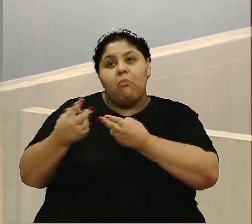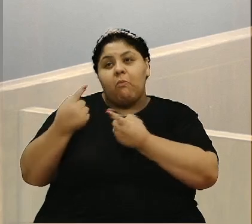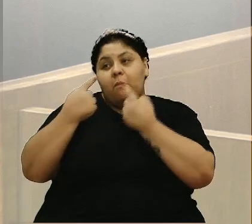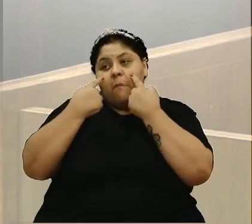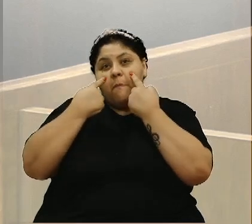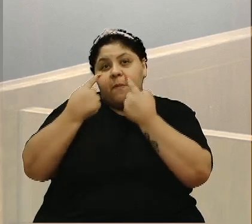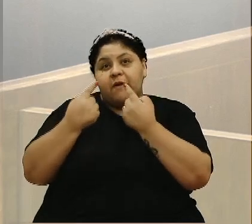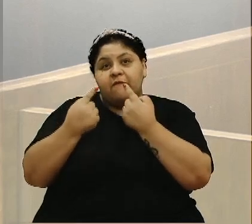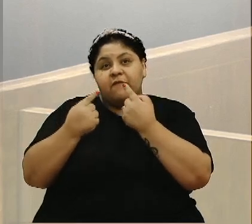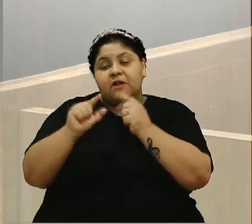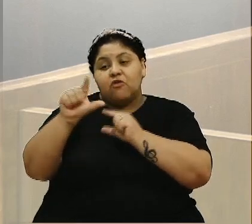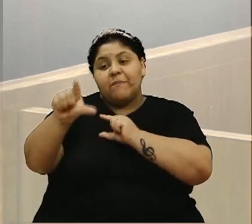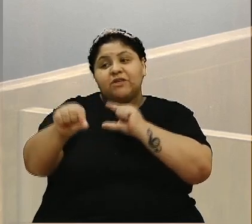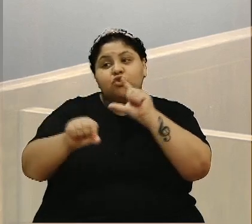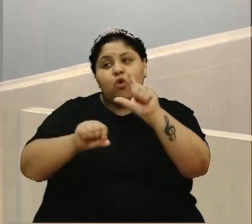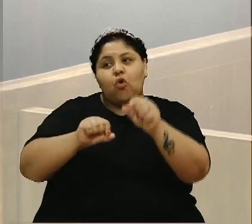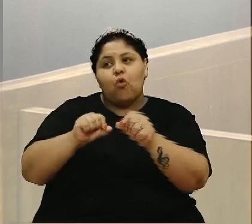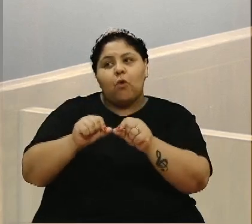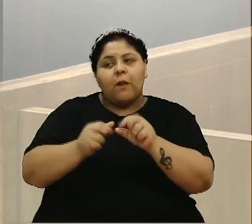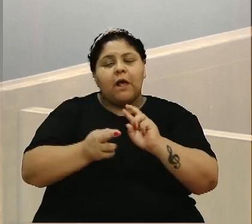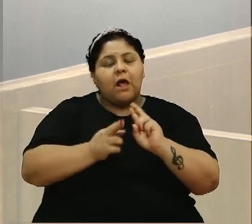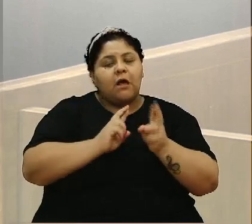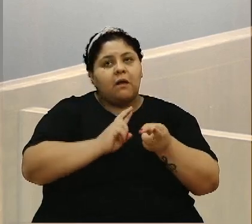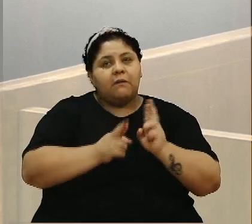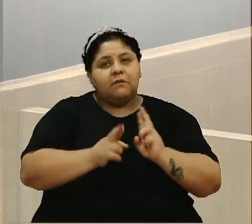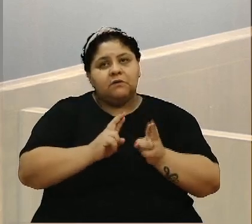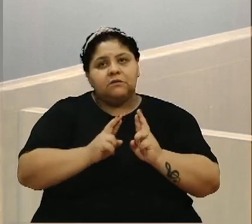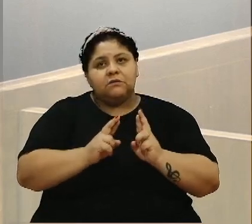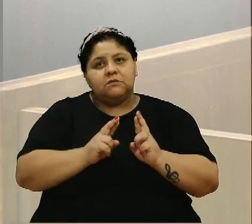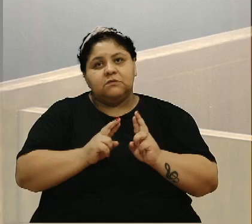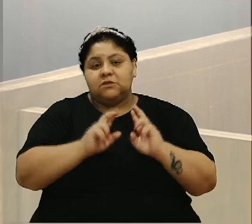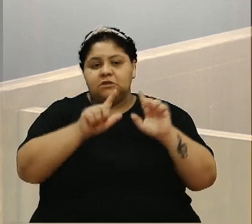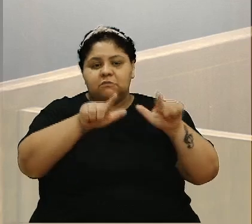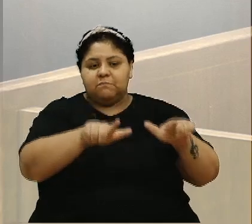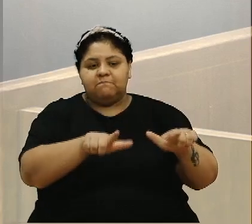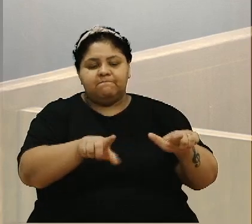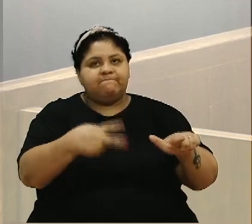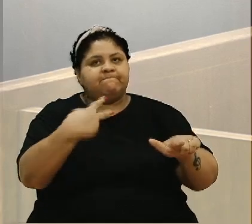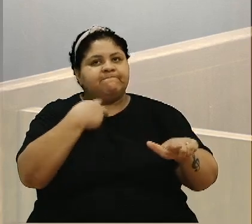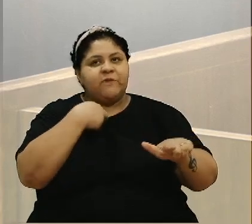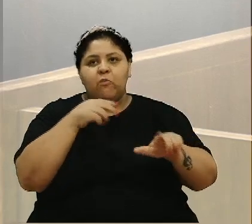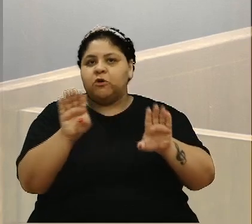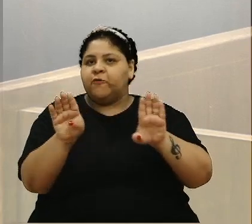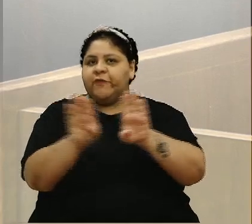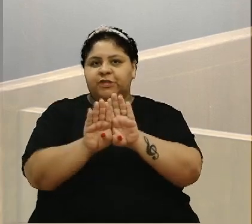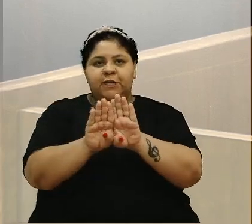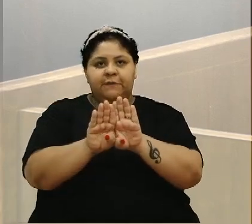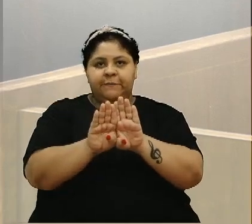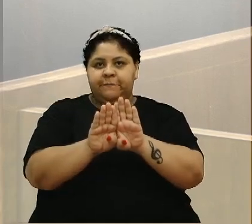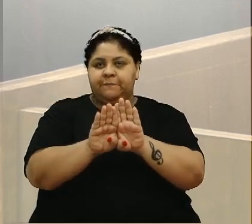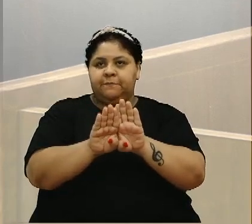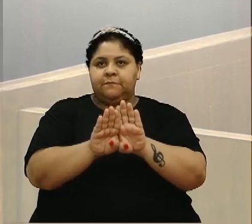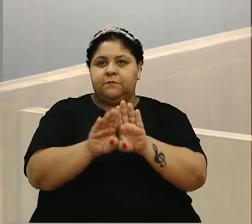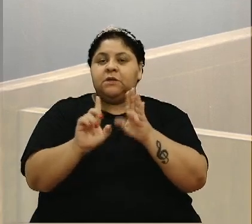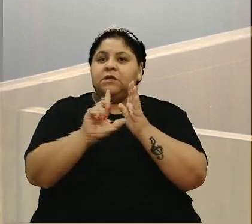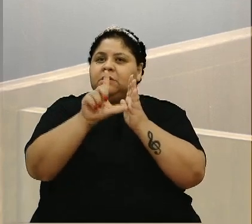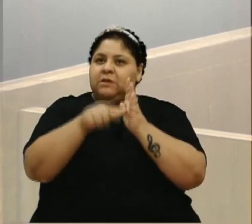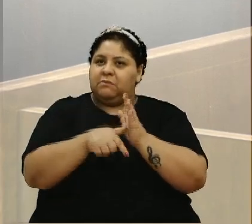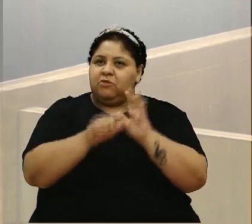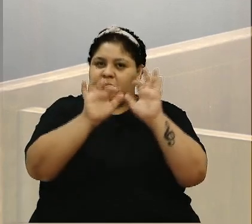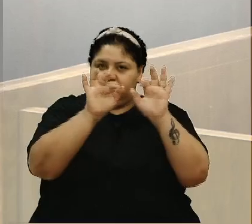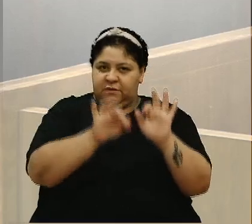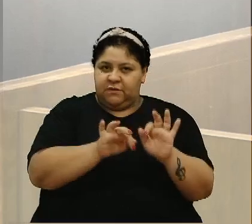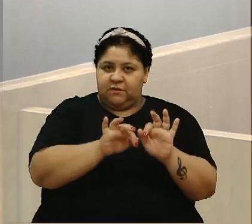vermos alternativas em relação a esse espaço que não pode fechar. Depois eu termino,